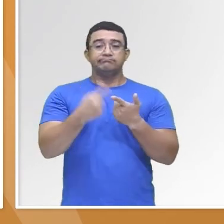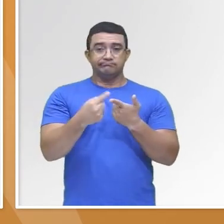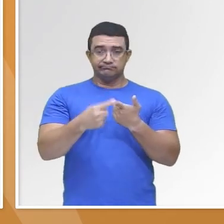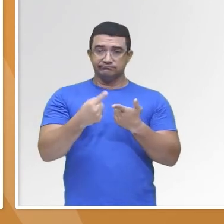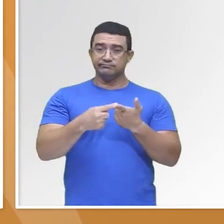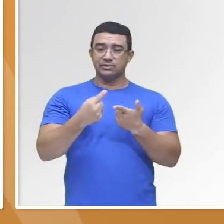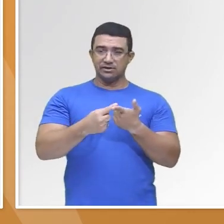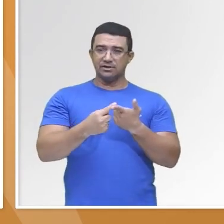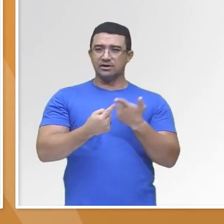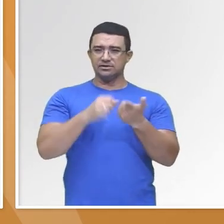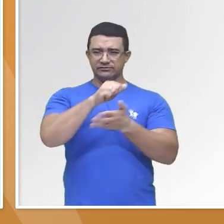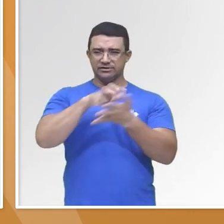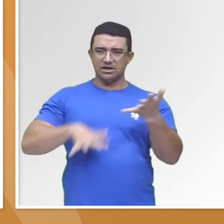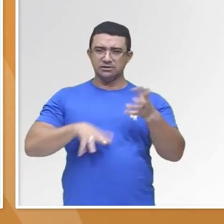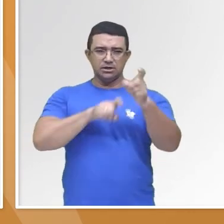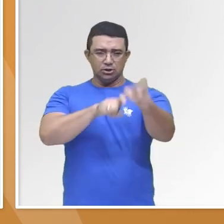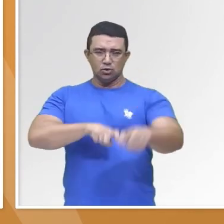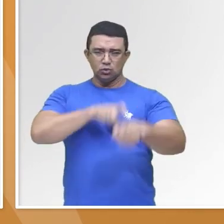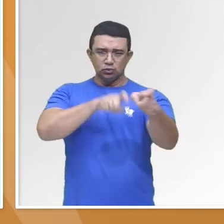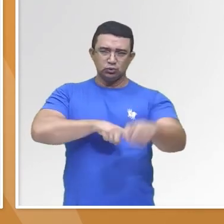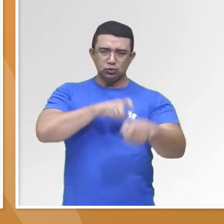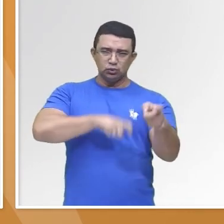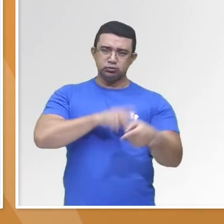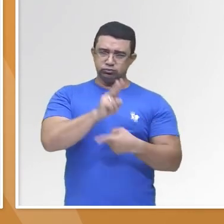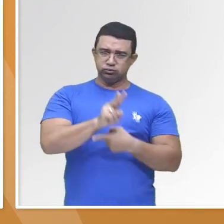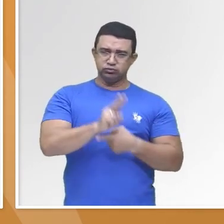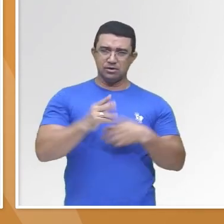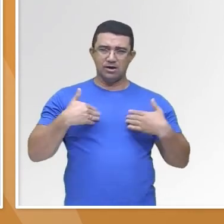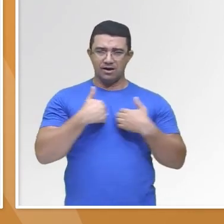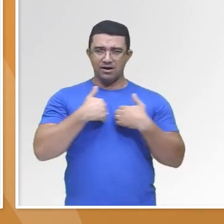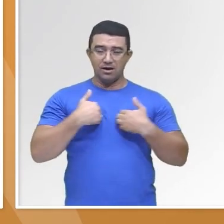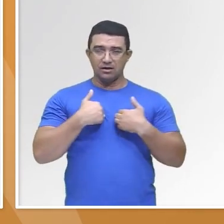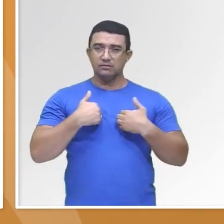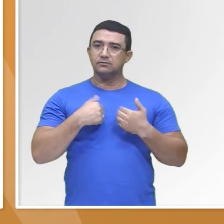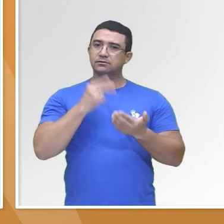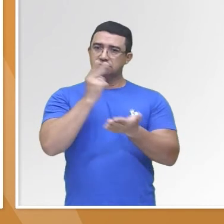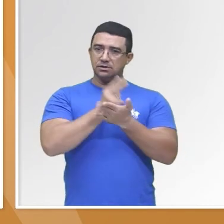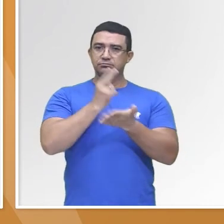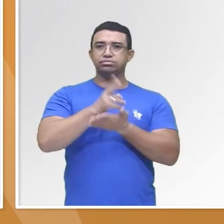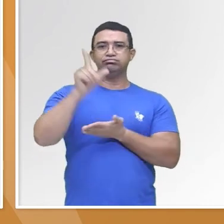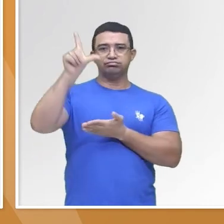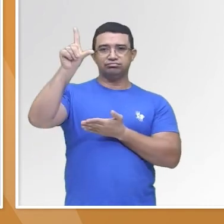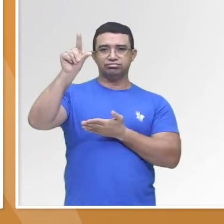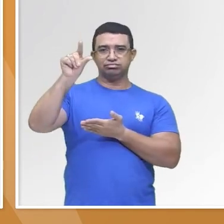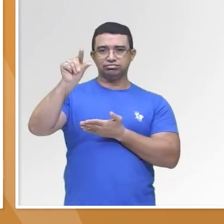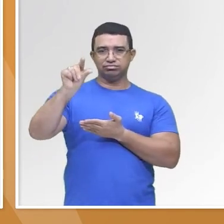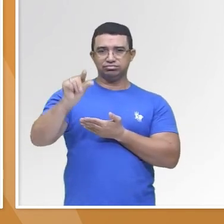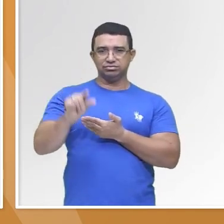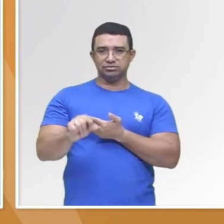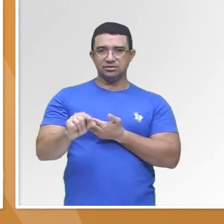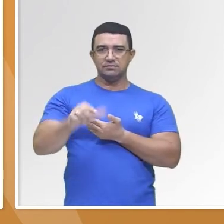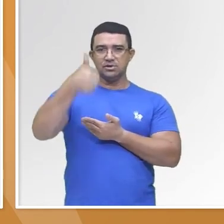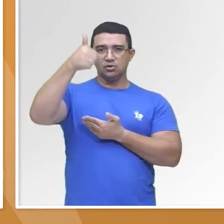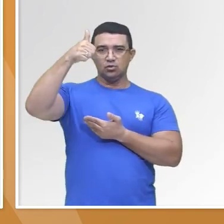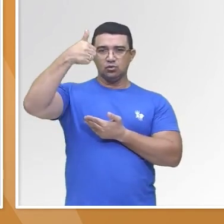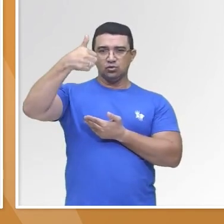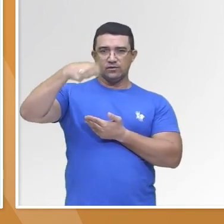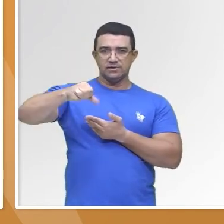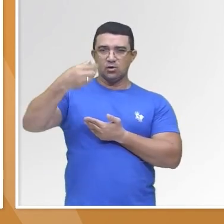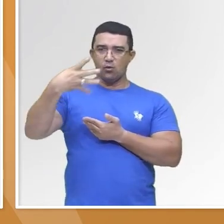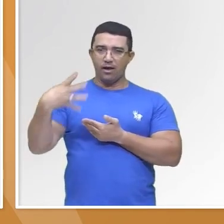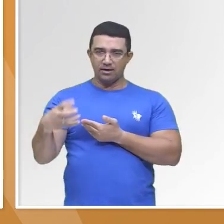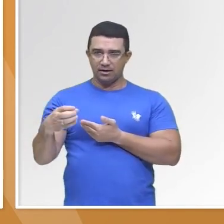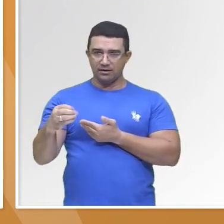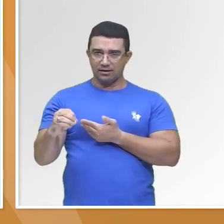e pecuária, desde 1940, olha só, vem caindo, tá? E aí o que aumenta?